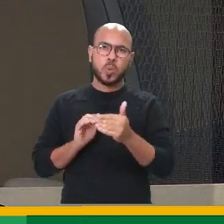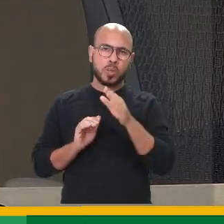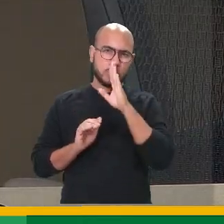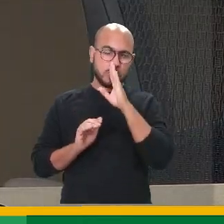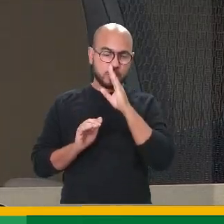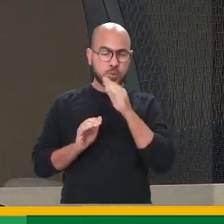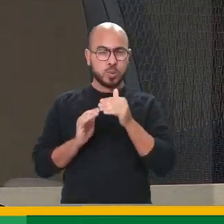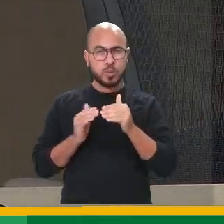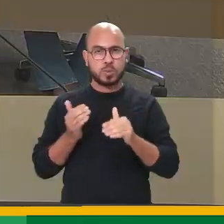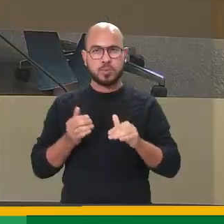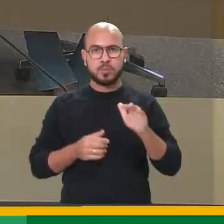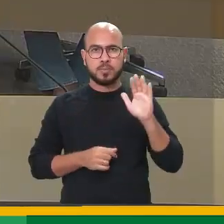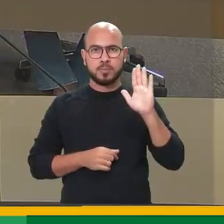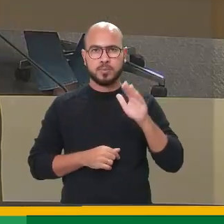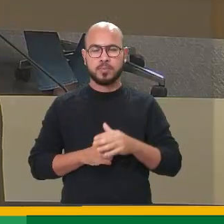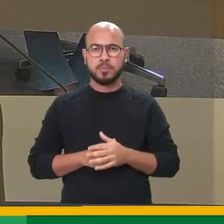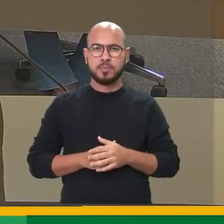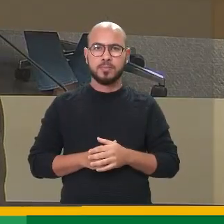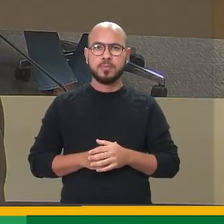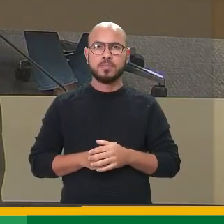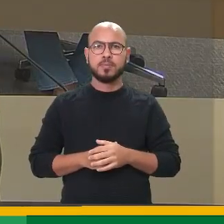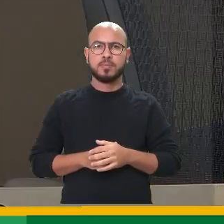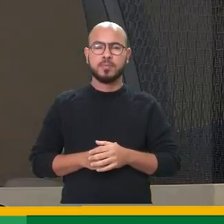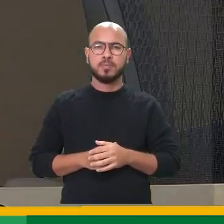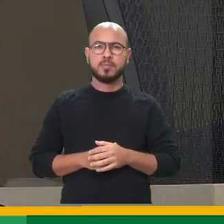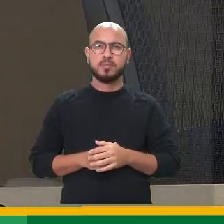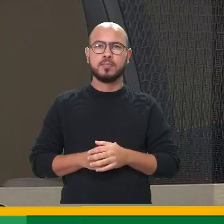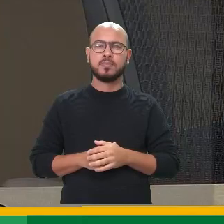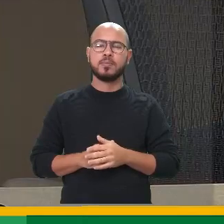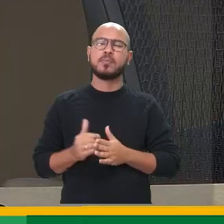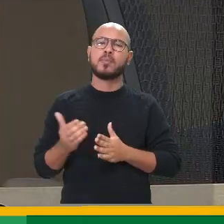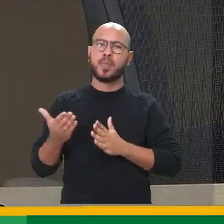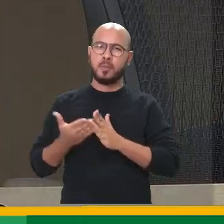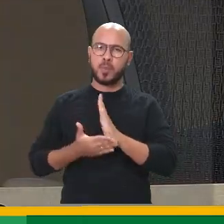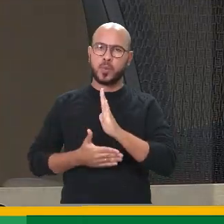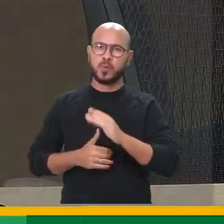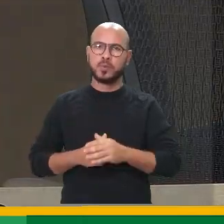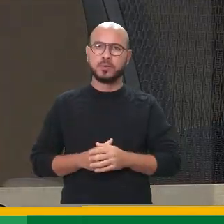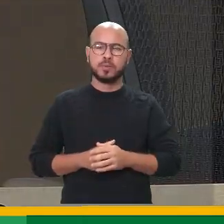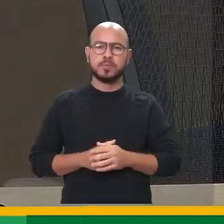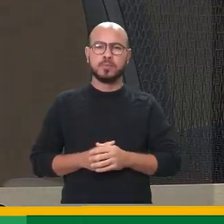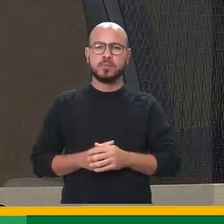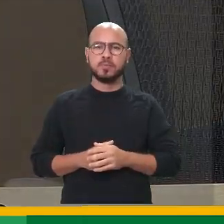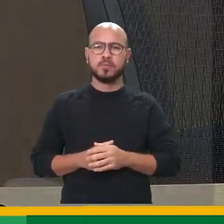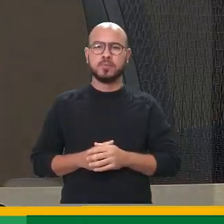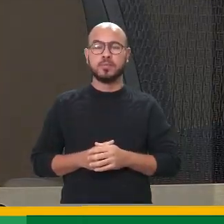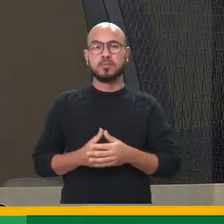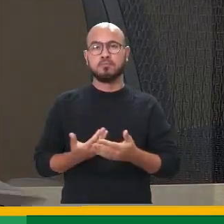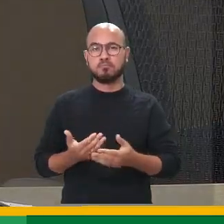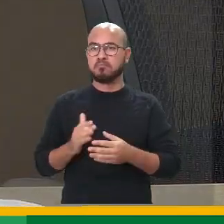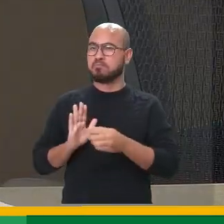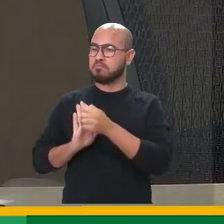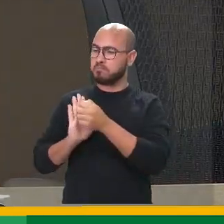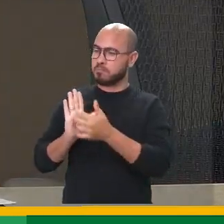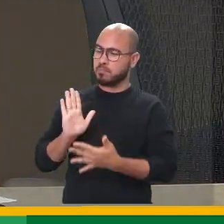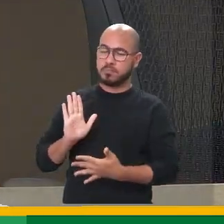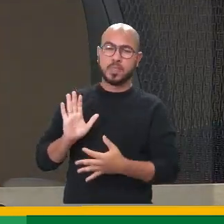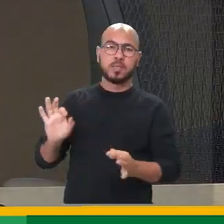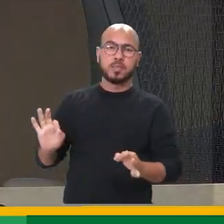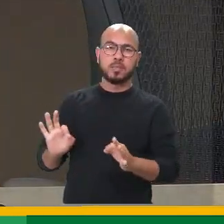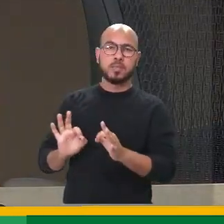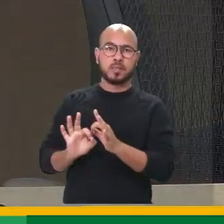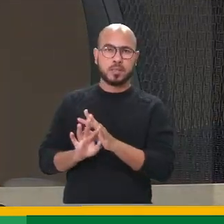comão os contrários que se manifestem aprovado então finalizando a pauta de hoje declaro